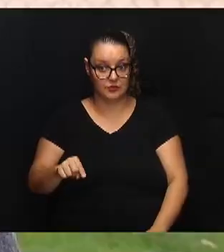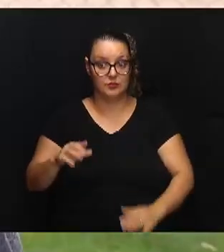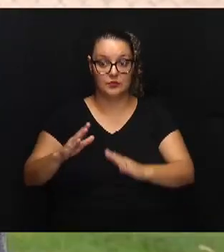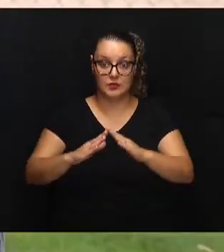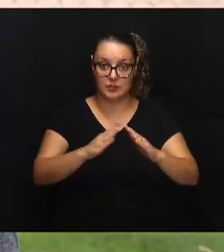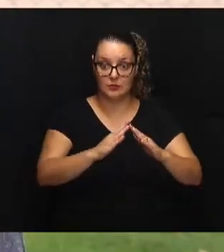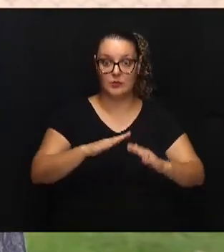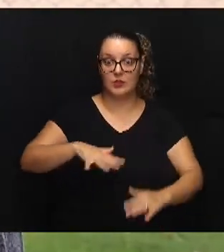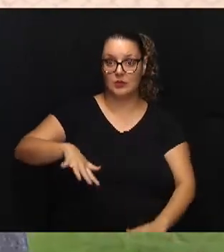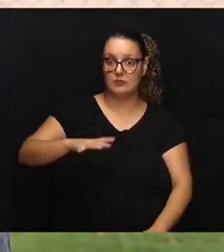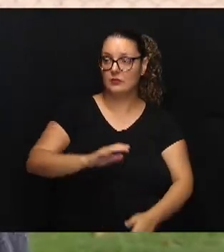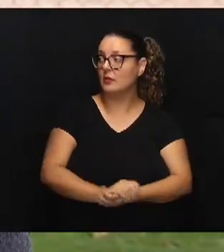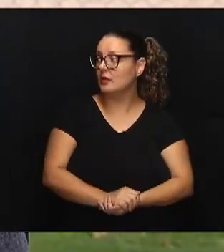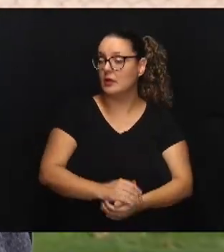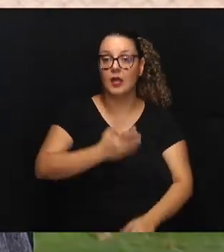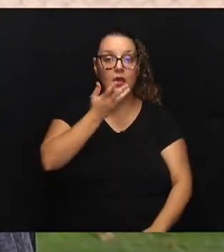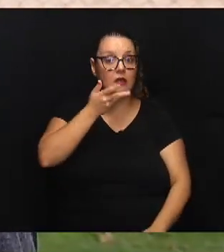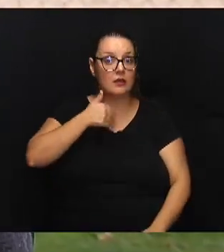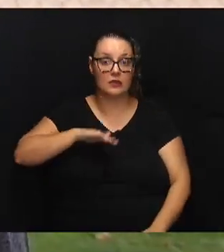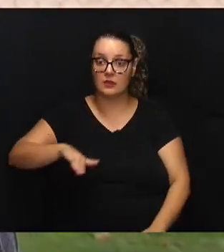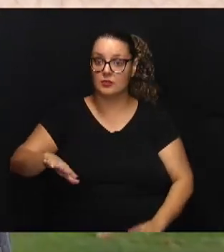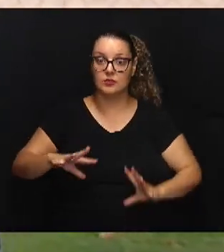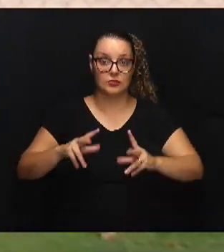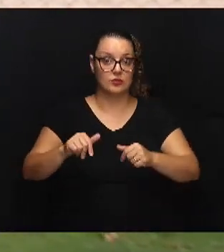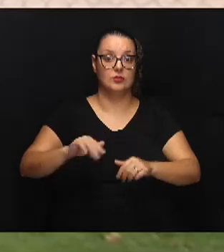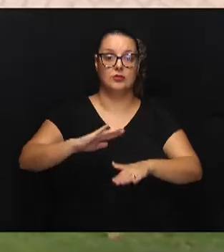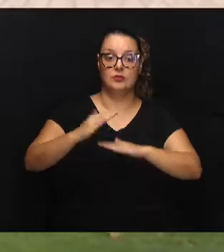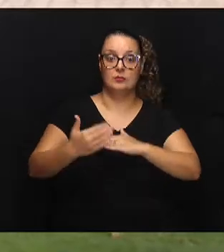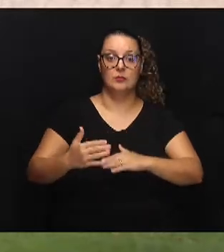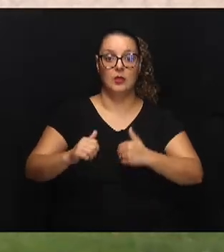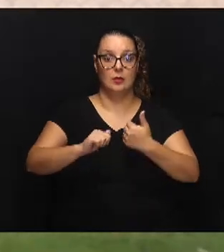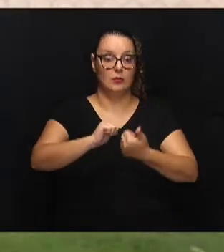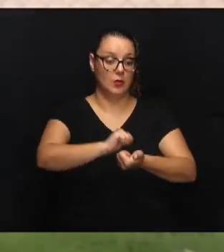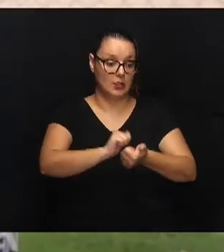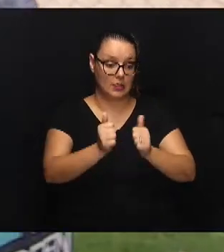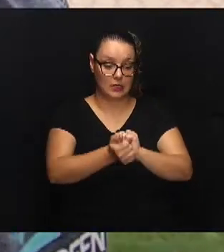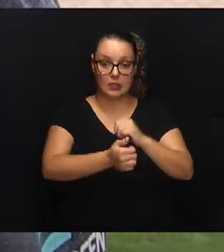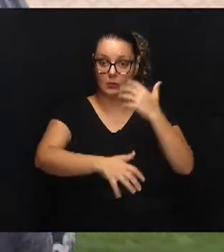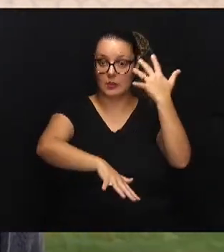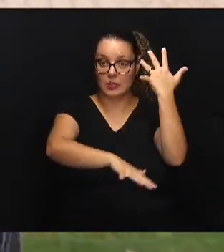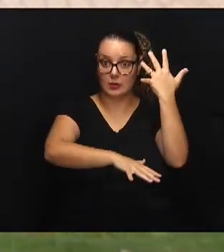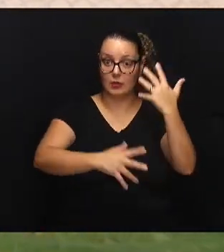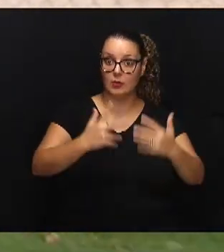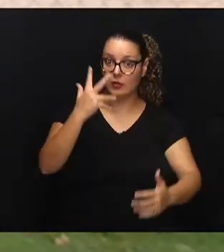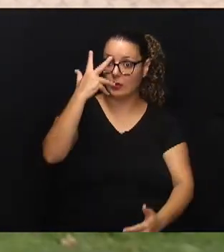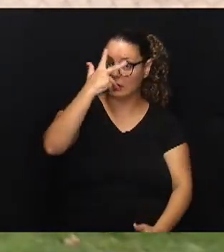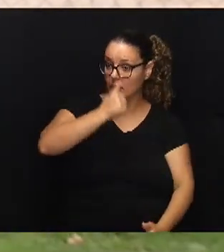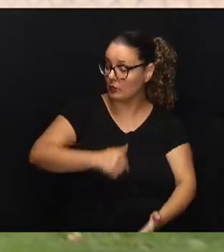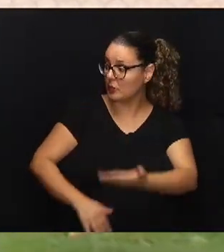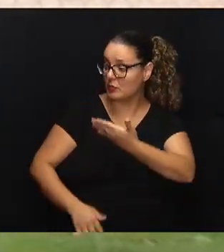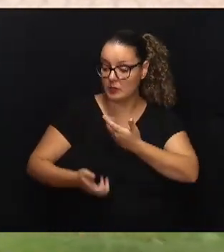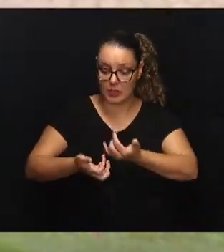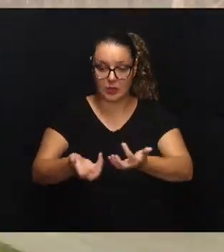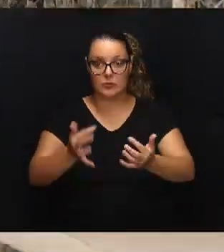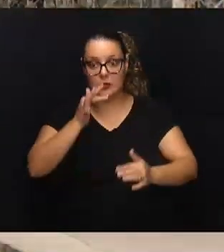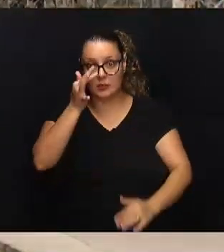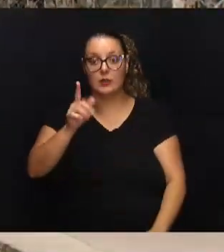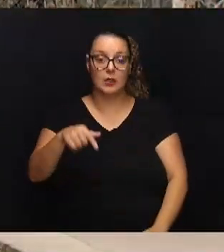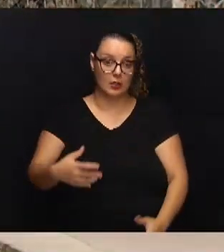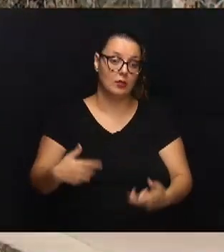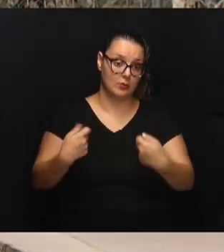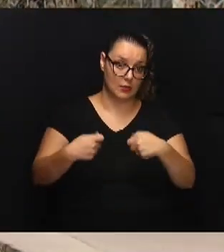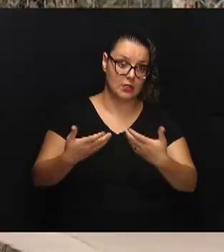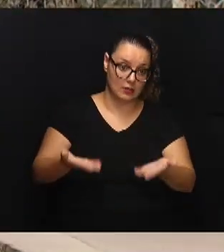região. Criança de todos os bairros vem para cá, que a praça está revitalizada, olha que bonito, olha, jardim bonito. Então é isso que a gente